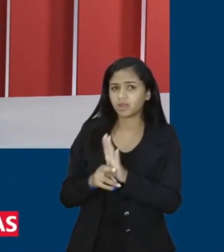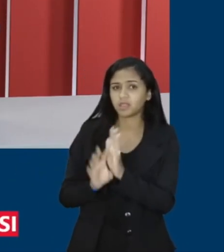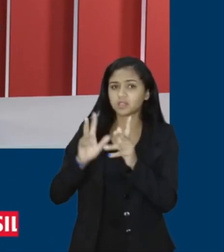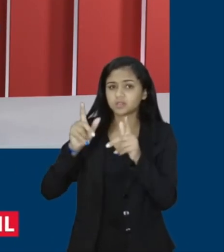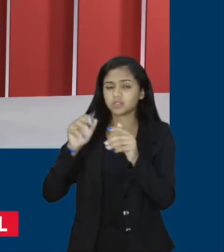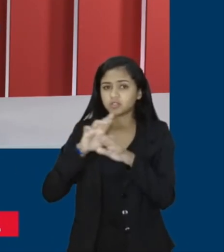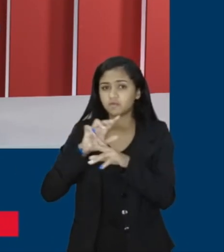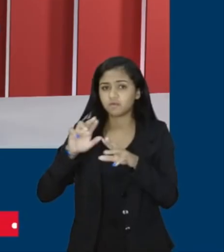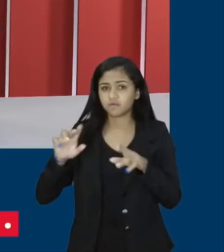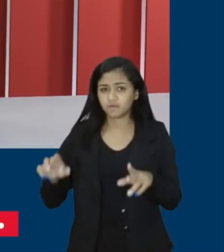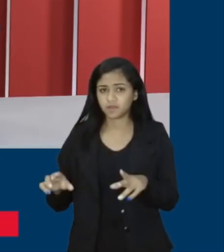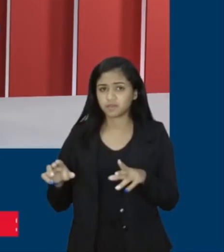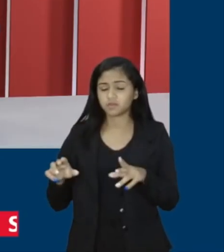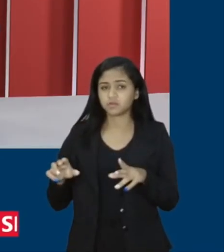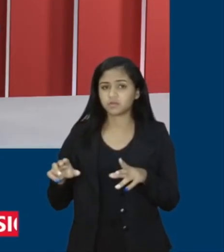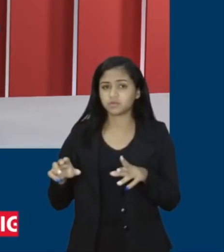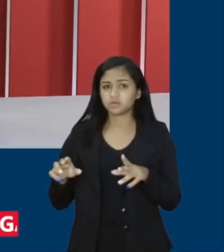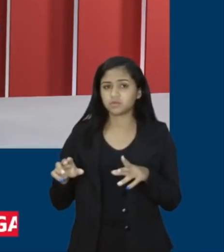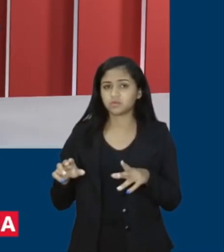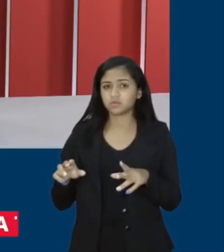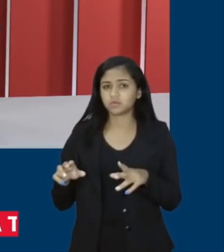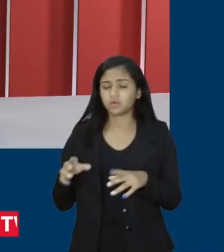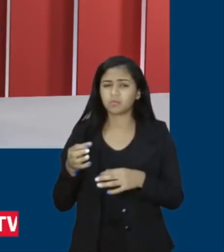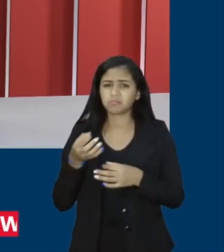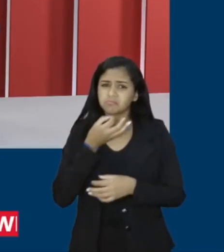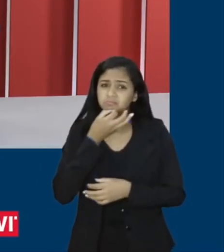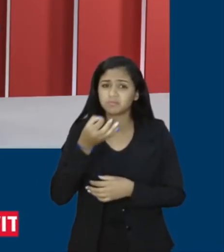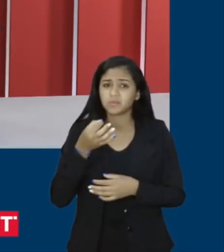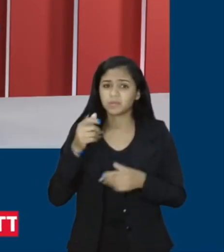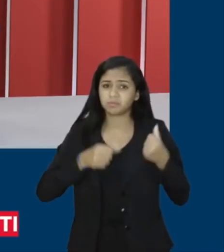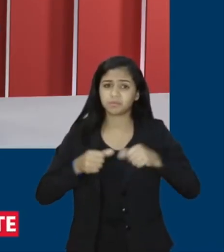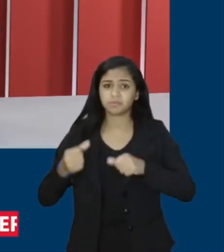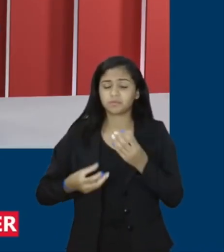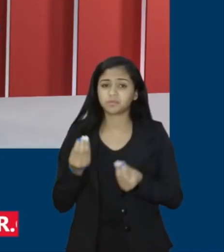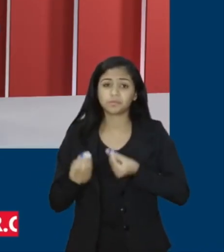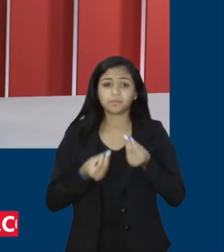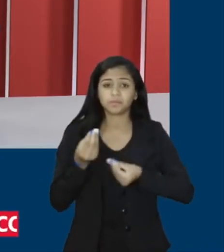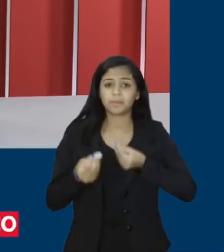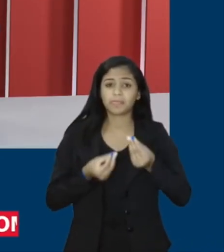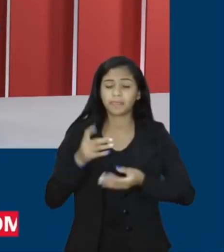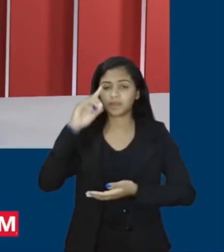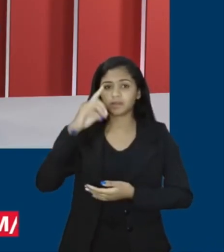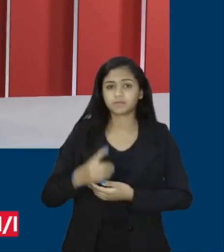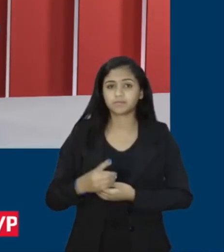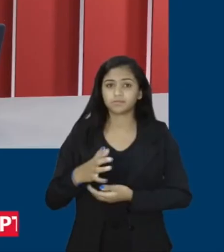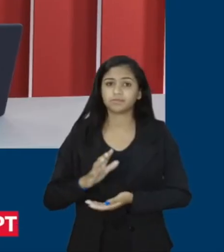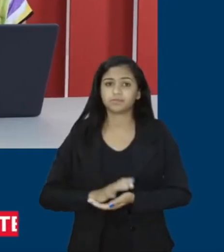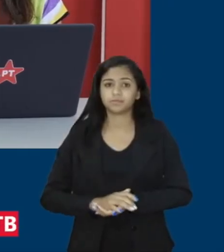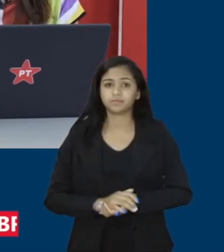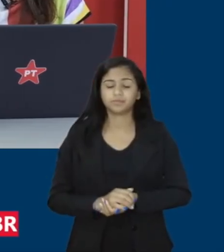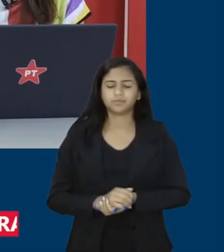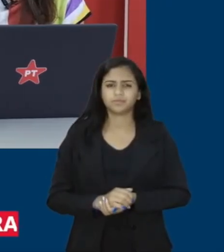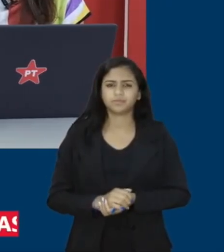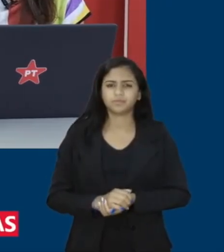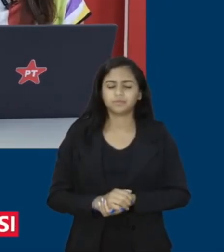parlamentares da bancada também. Eu queria saber a sua opinião, como é que você avalia essa decisão?